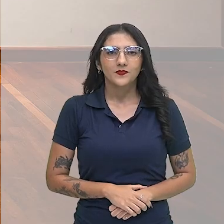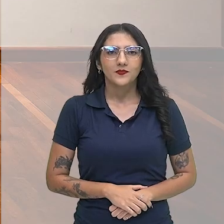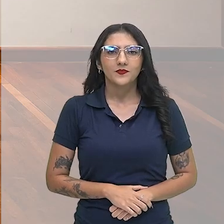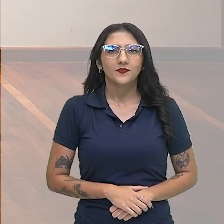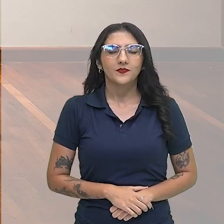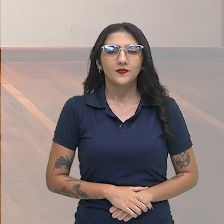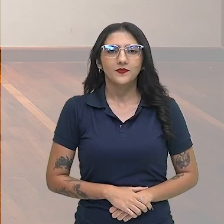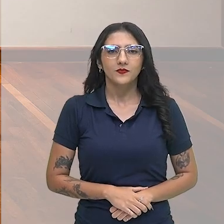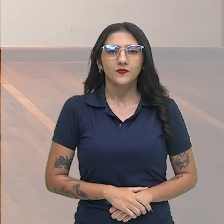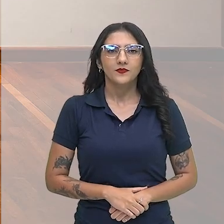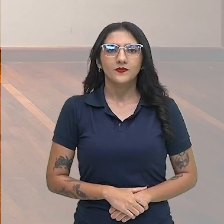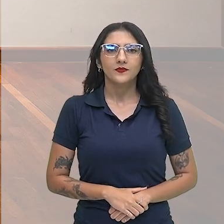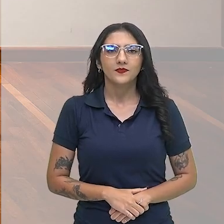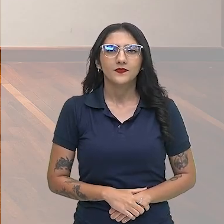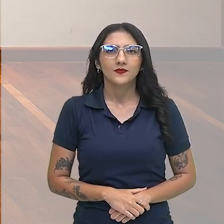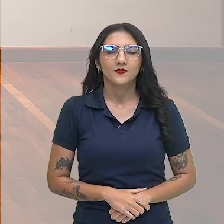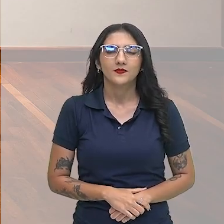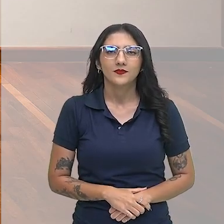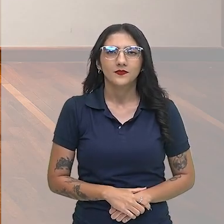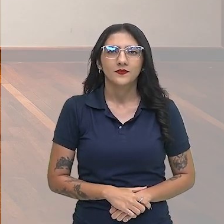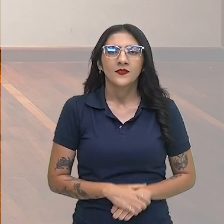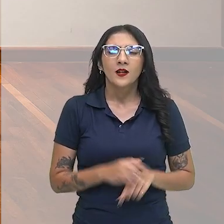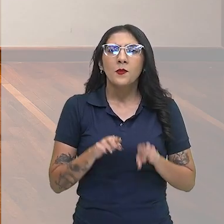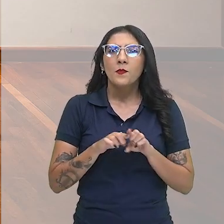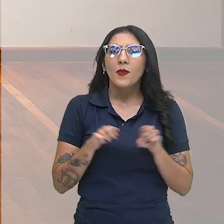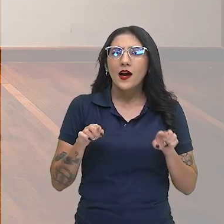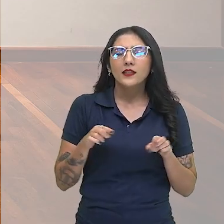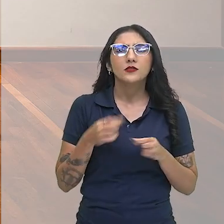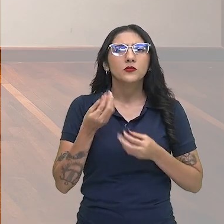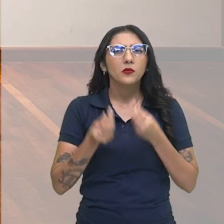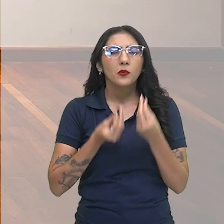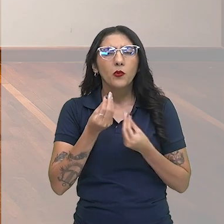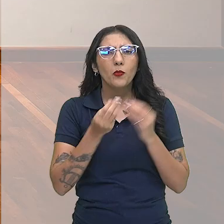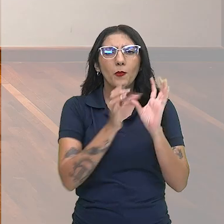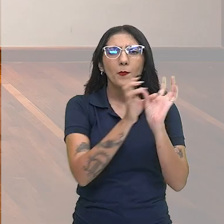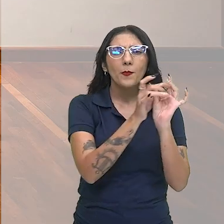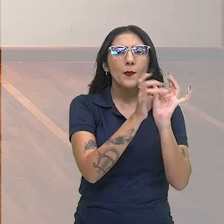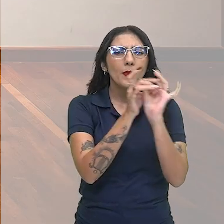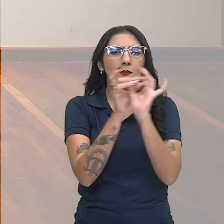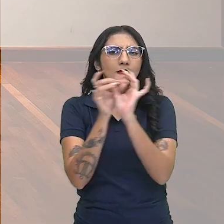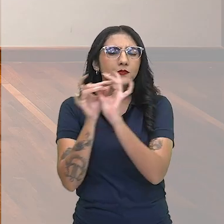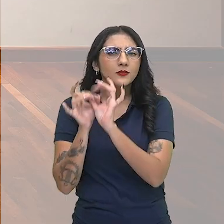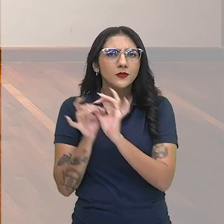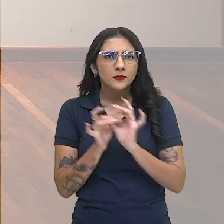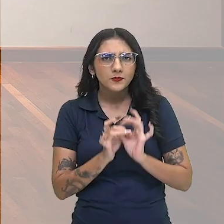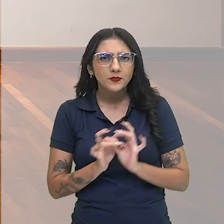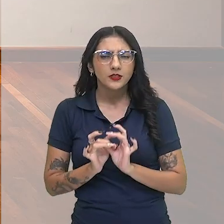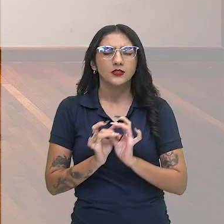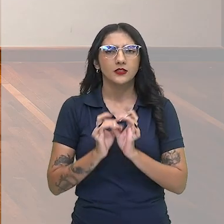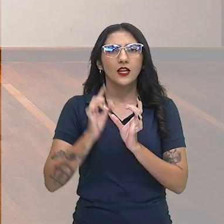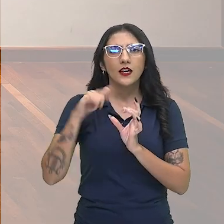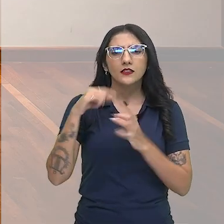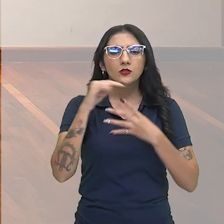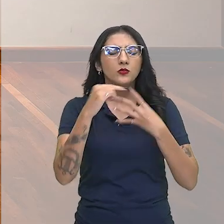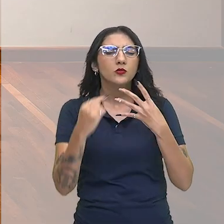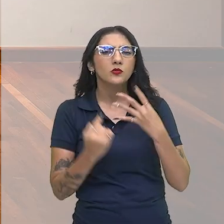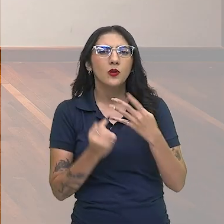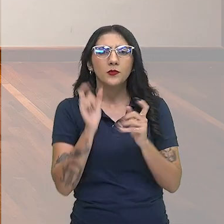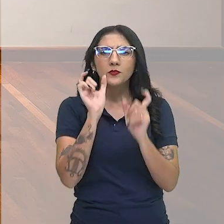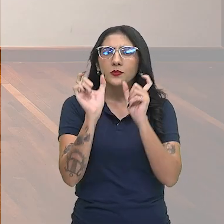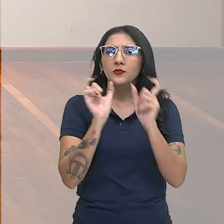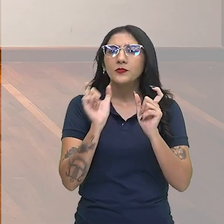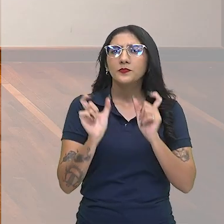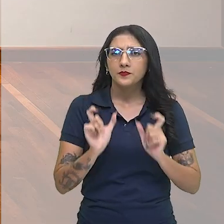continuar aí trazendo cada uma dessas ciências, cada uma dessas ciências que nós citamos aqui. Vamos